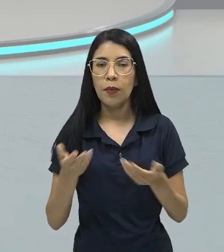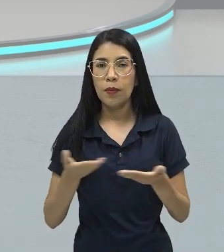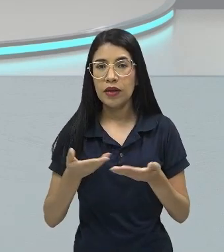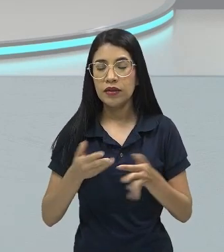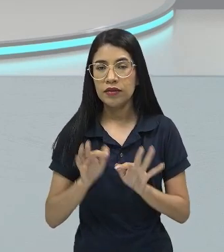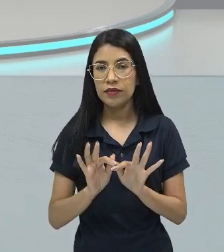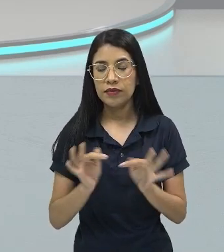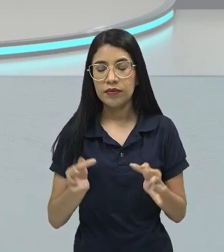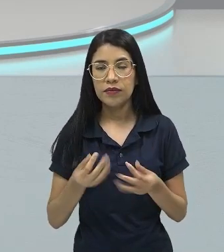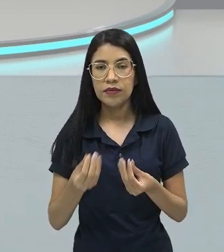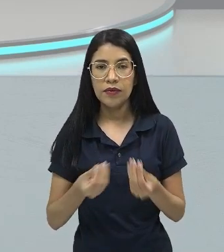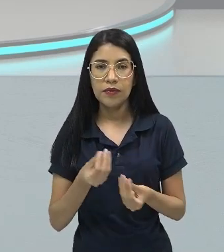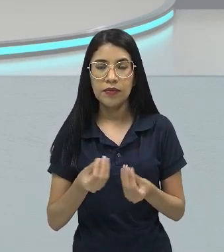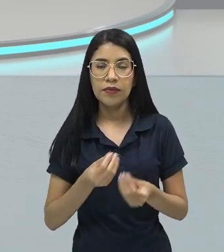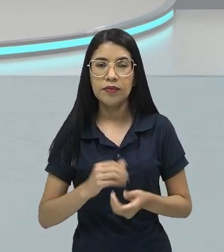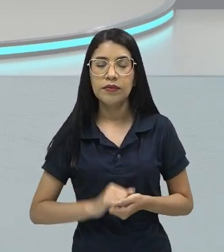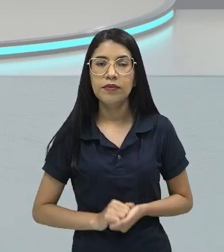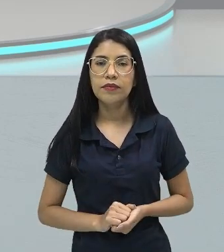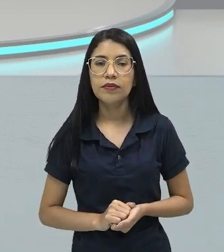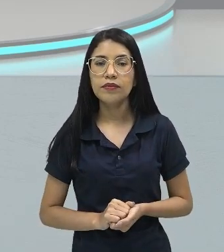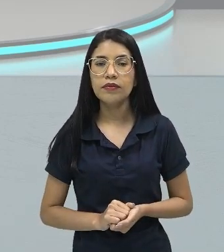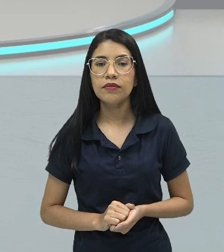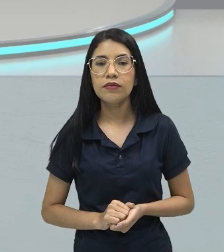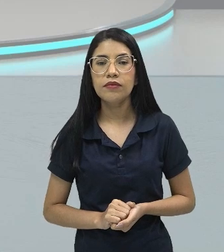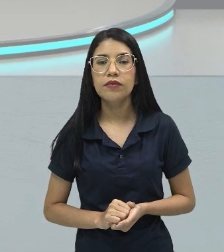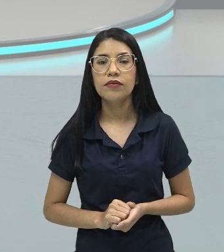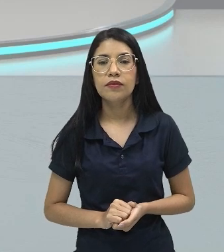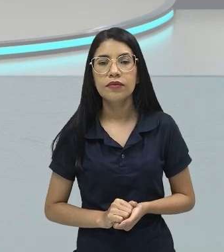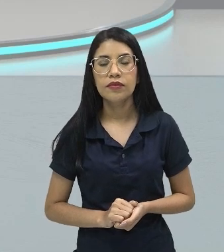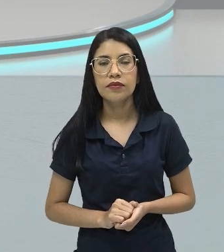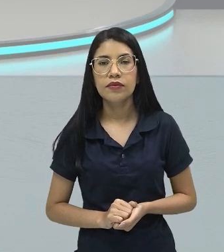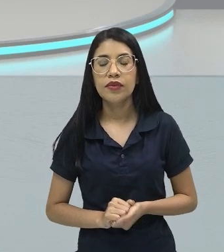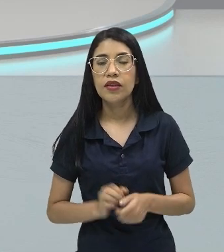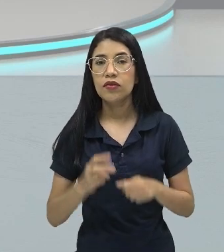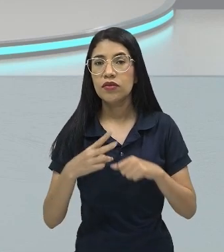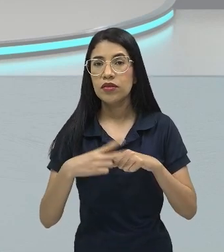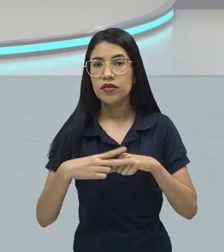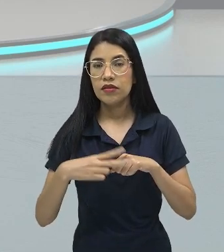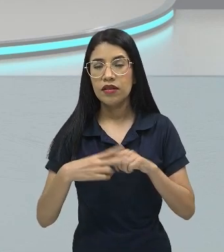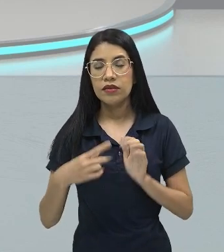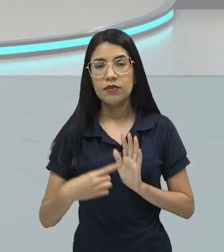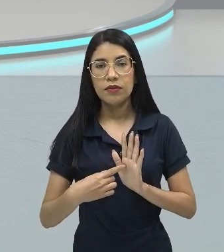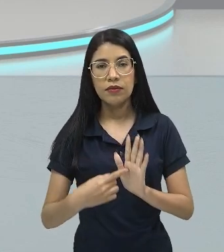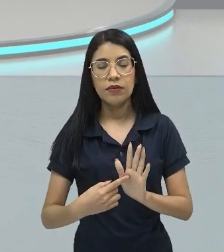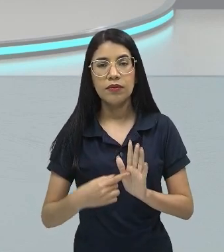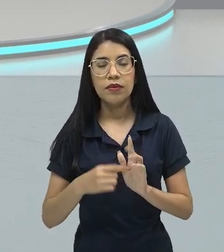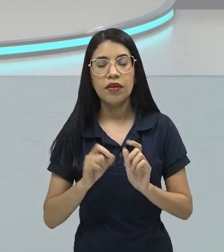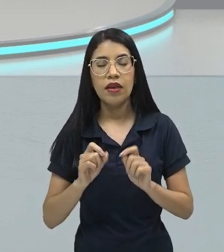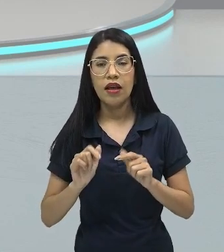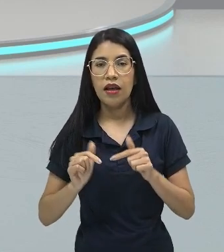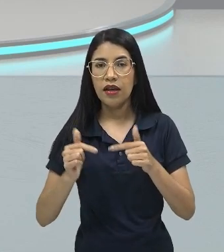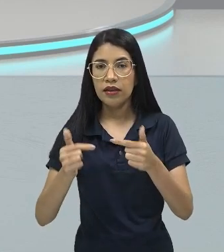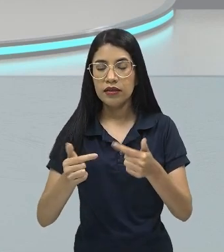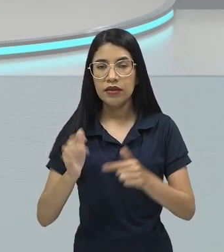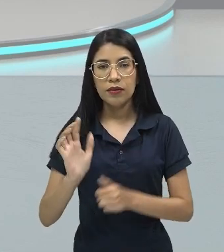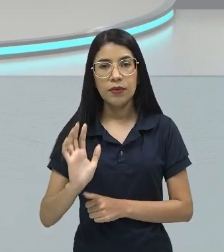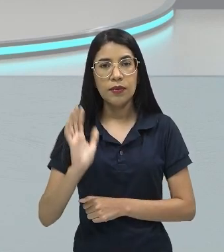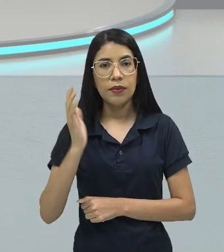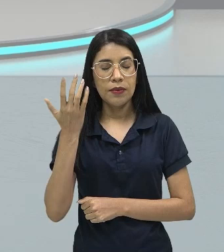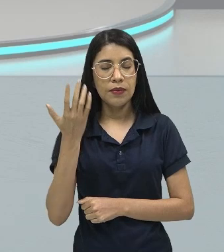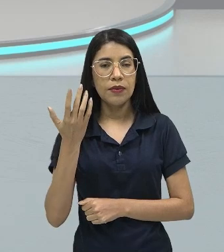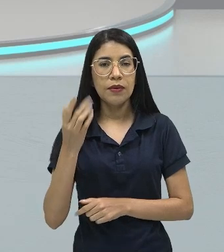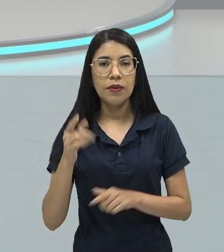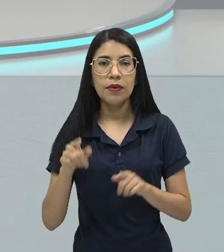ok? Acompanhe aqui comigo. Então, os verbos indicam ação, acontecimento